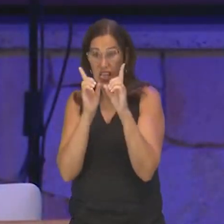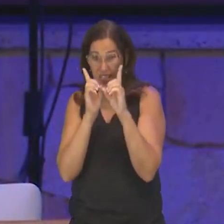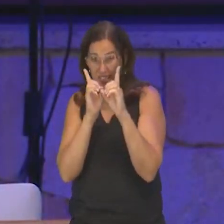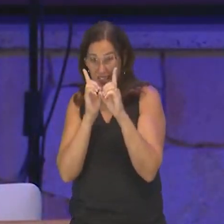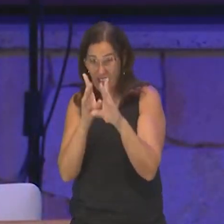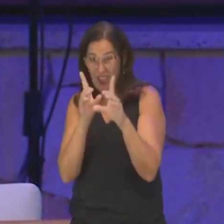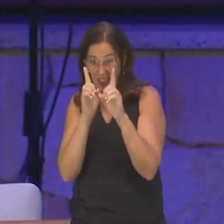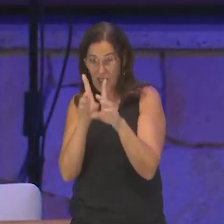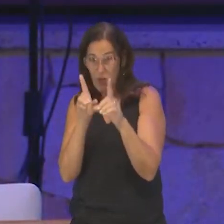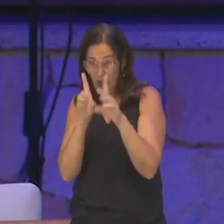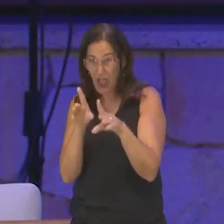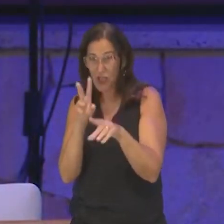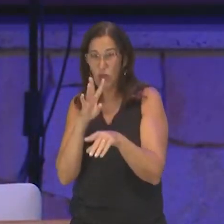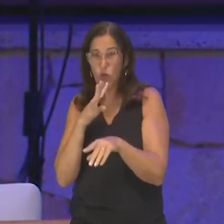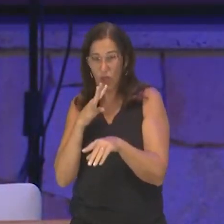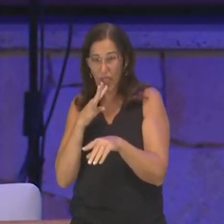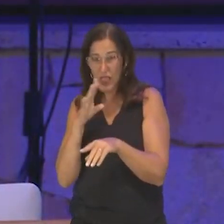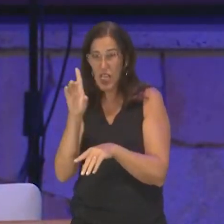essa palavra.